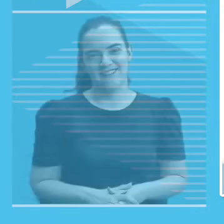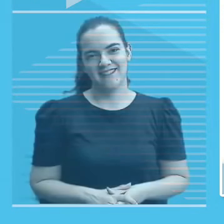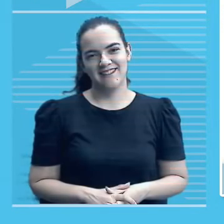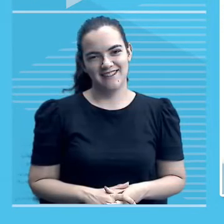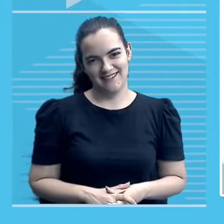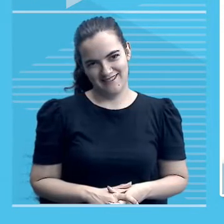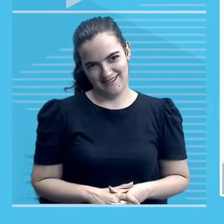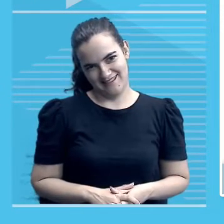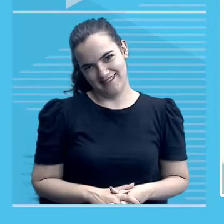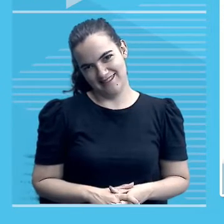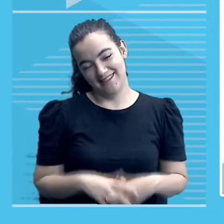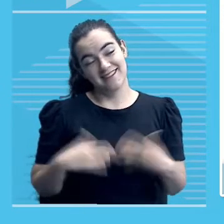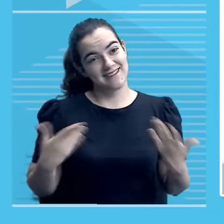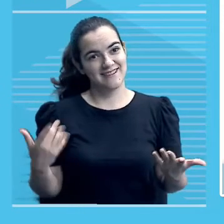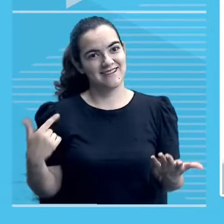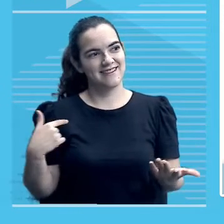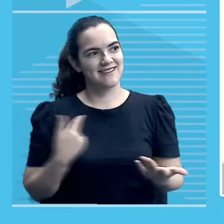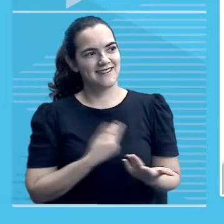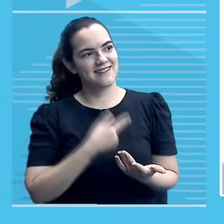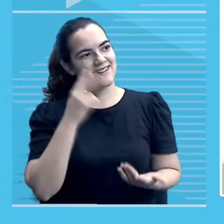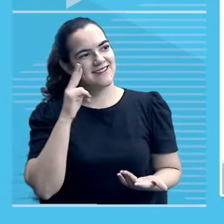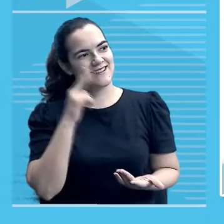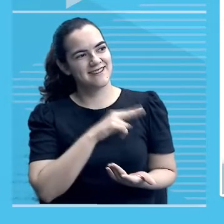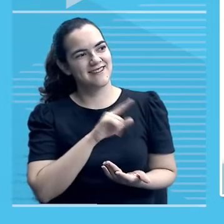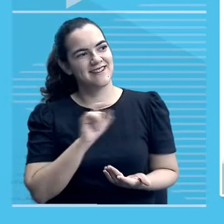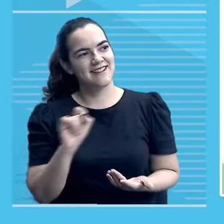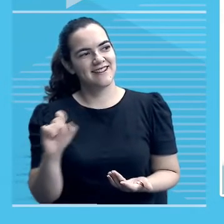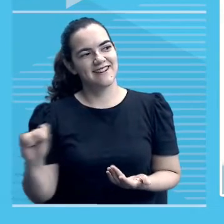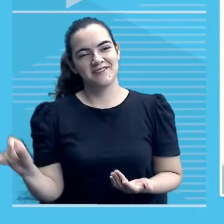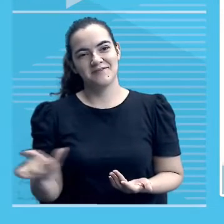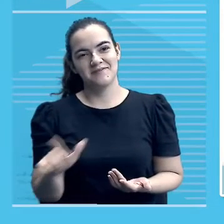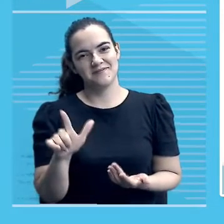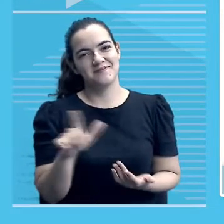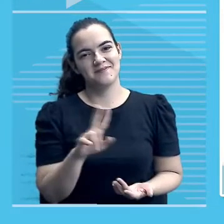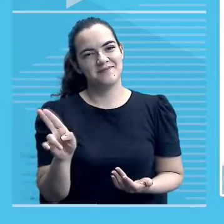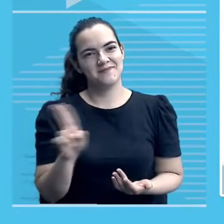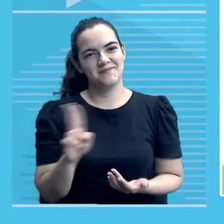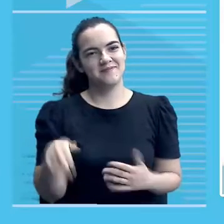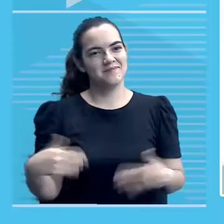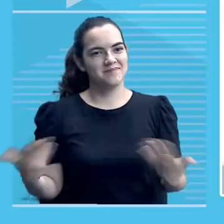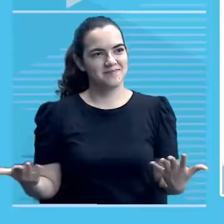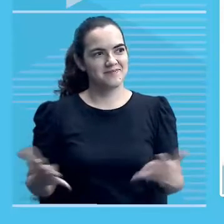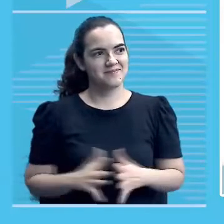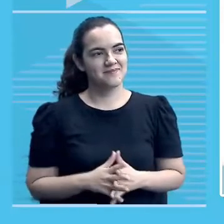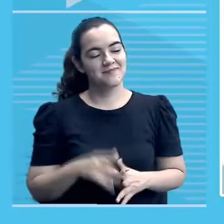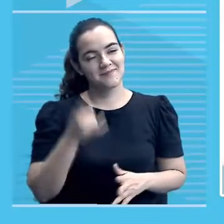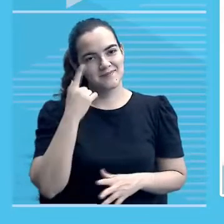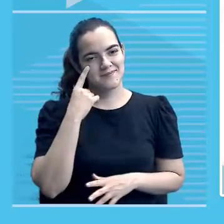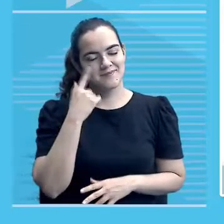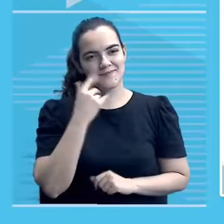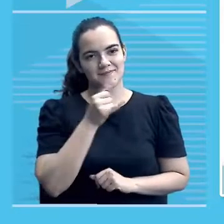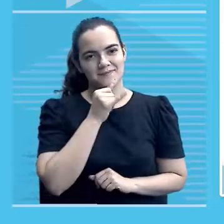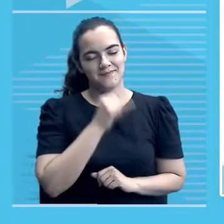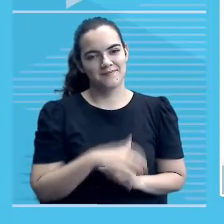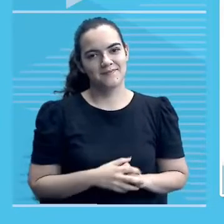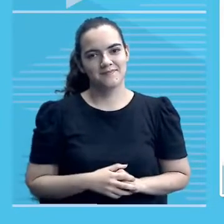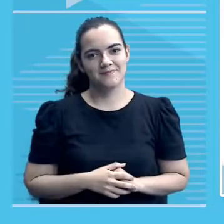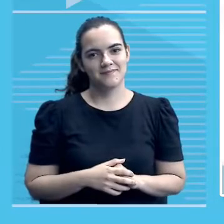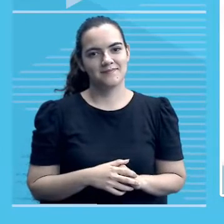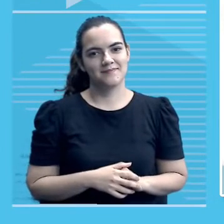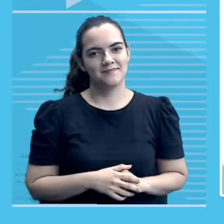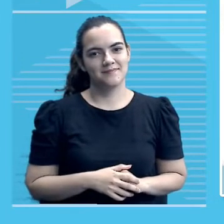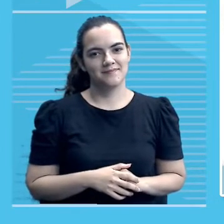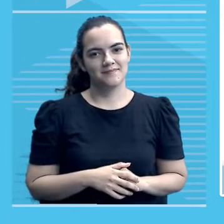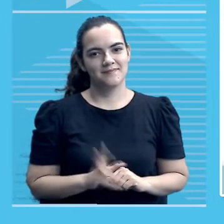Ok, voltamos com a nomenclatura dos sais. Vamos nessa. E vamos mostrar mais exemplos agora. Ó. Olha só.